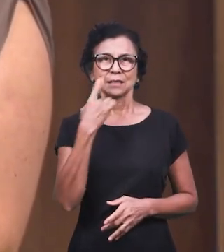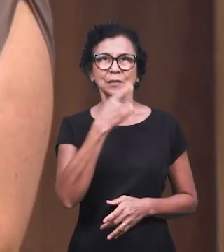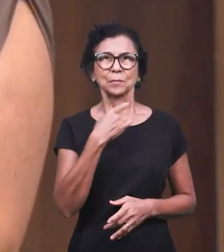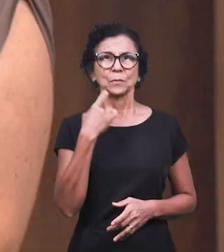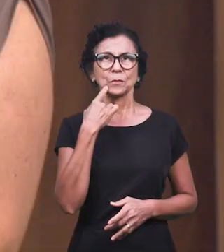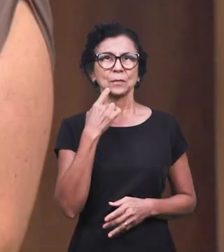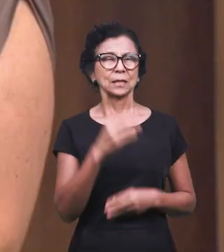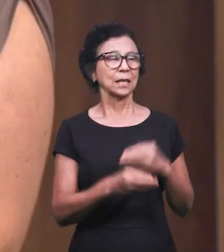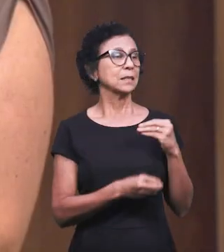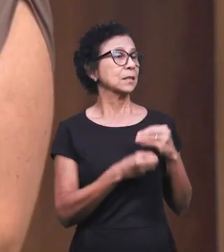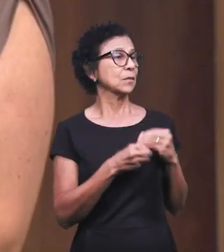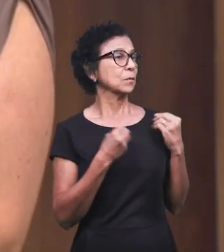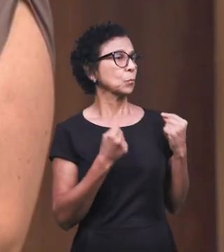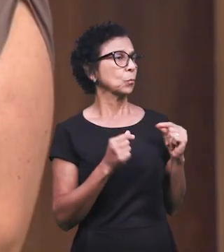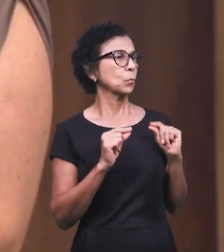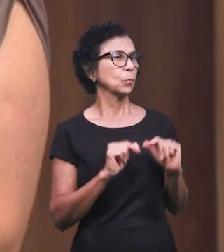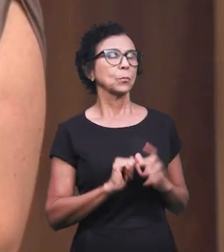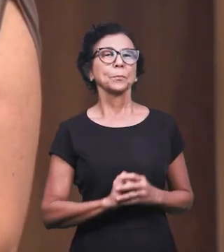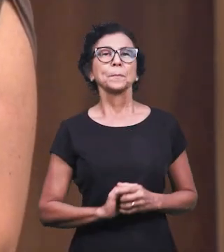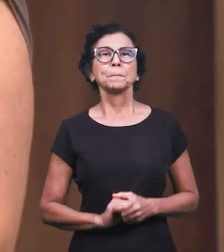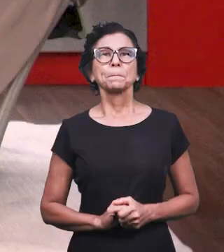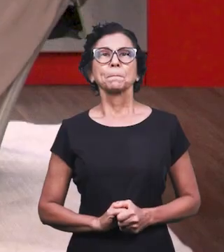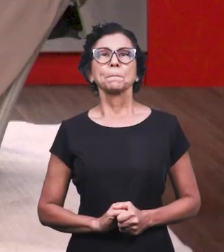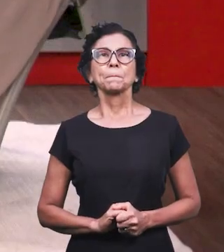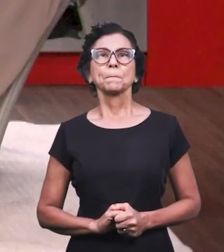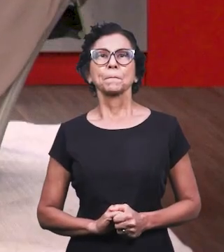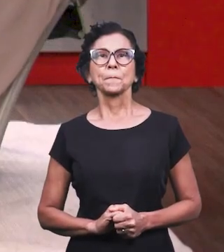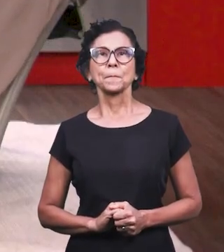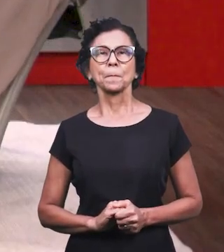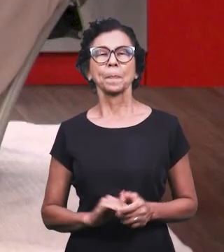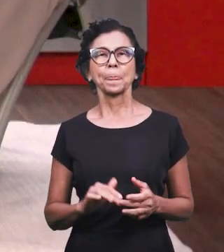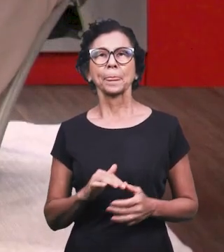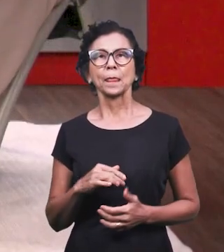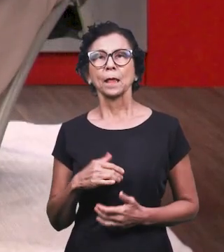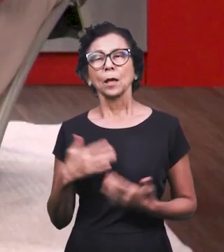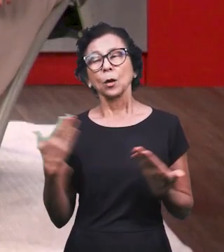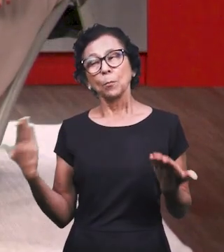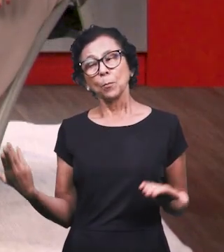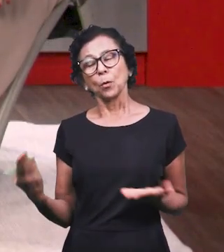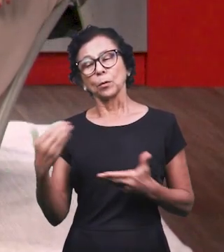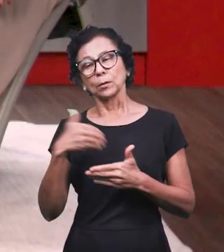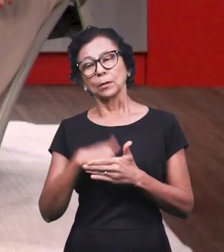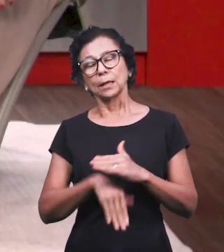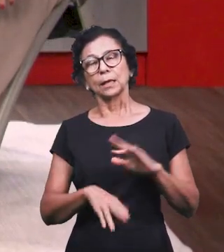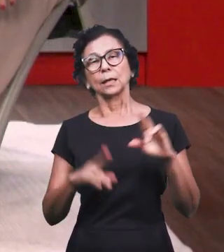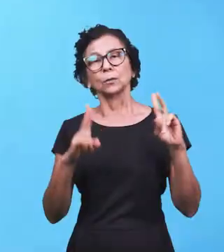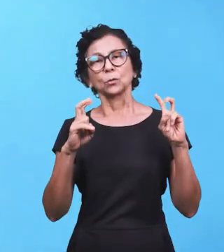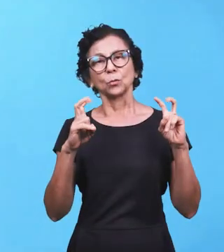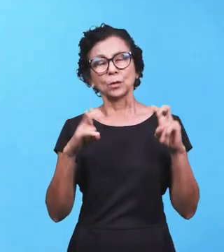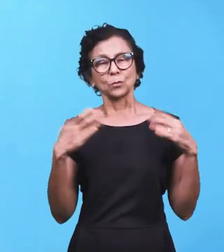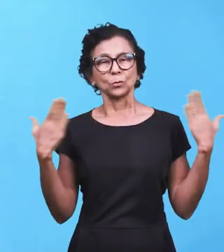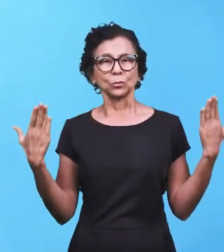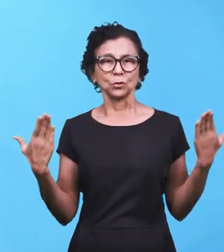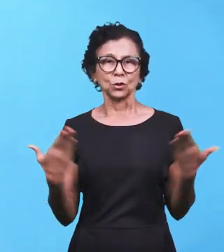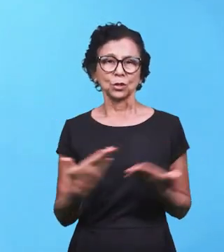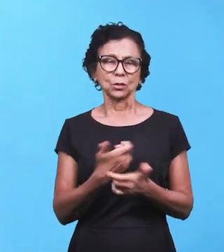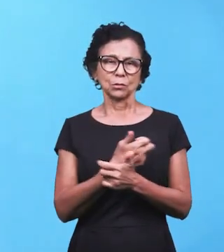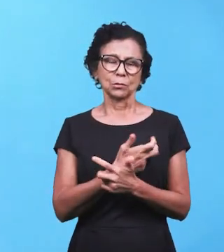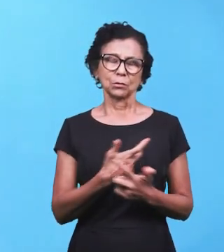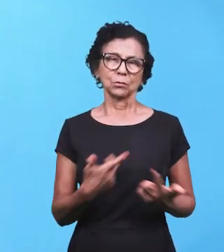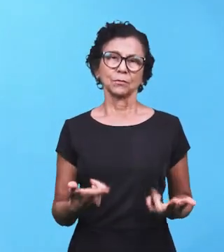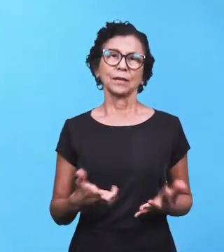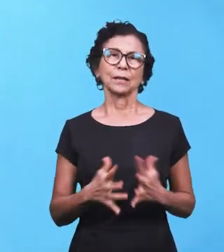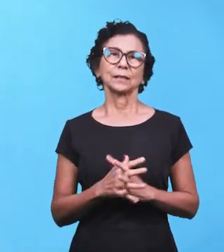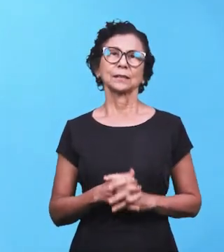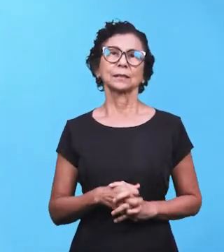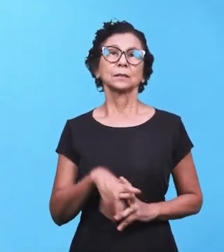consideração adicional para os nossos telespectadores? Baseado em tudo que a gente pôde falar aqui, né, de cremes, enxaguatórios, fio,